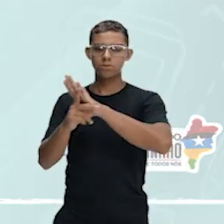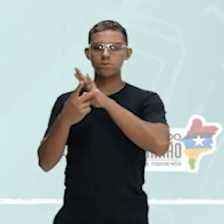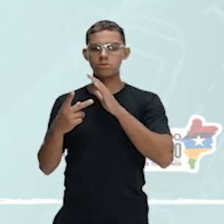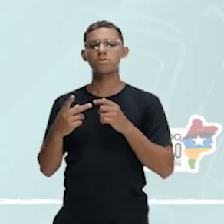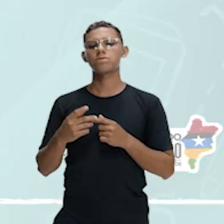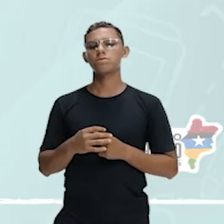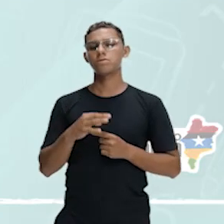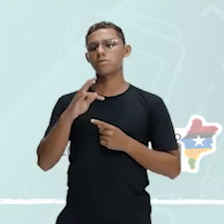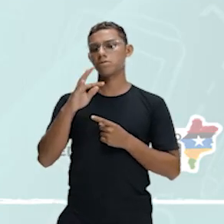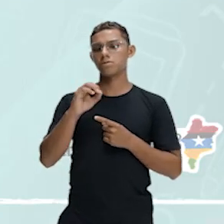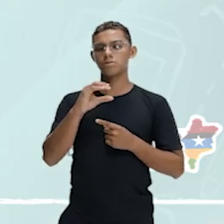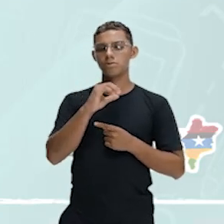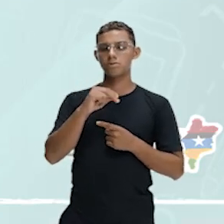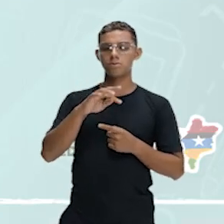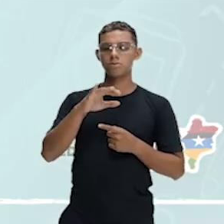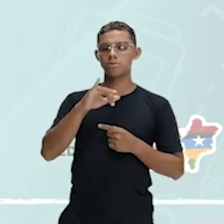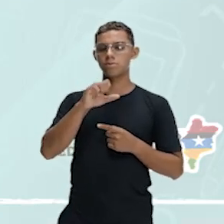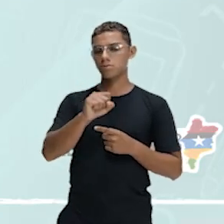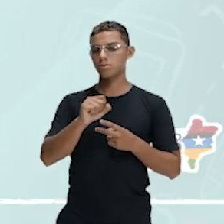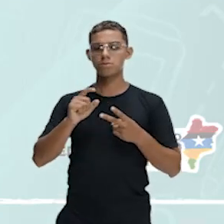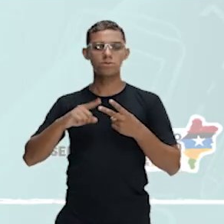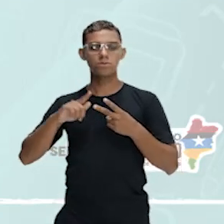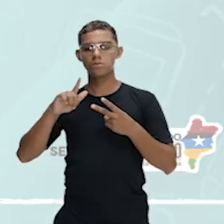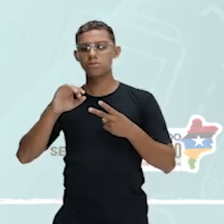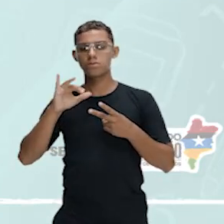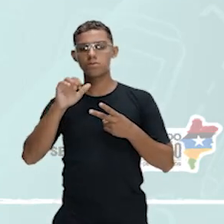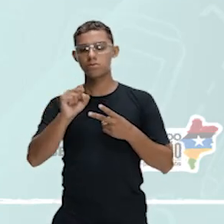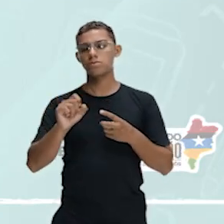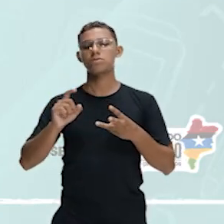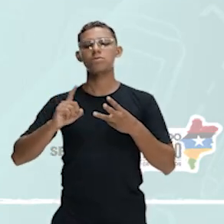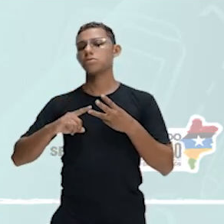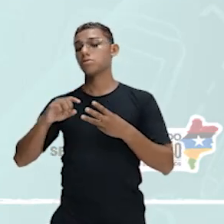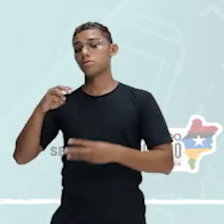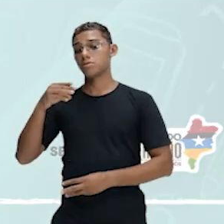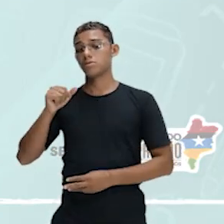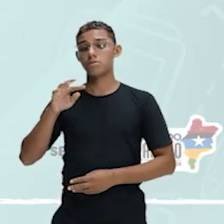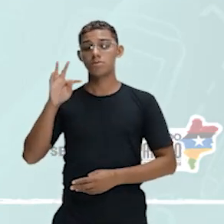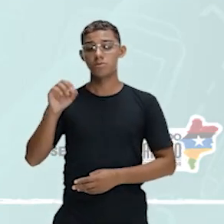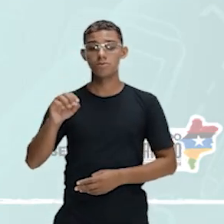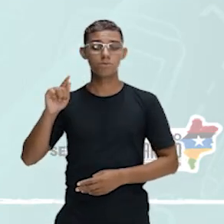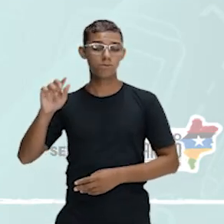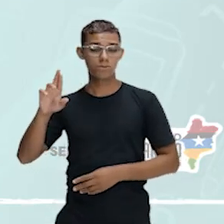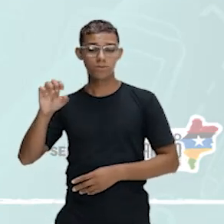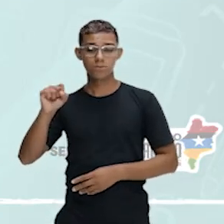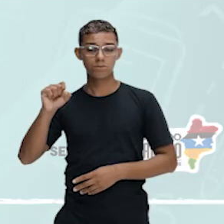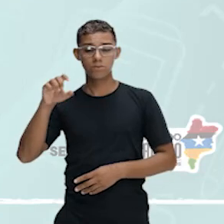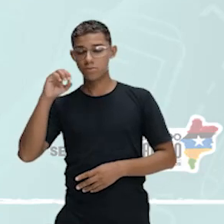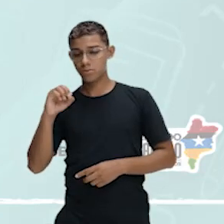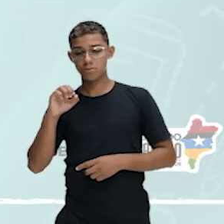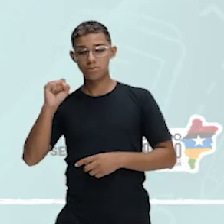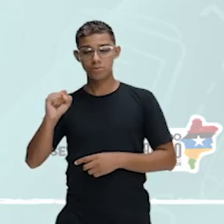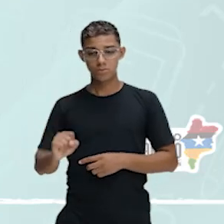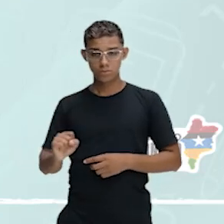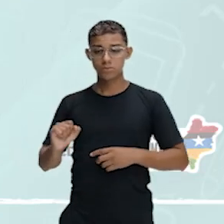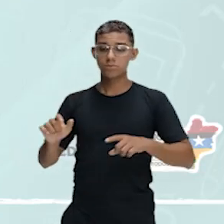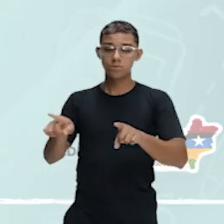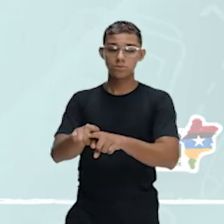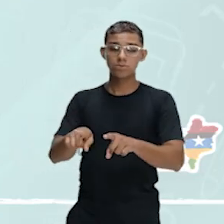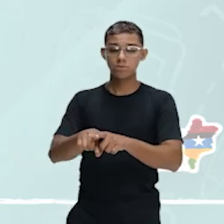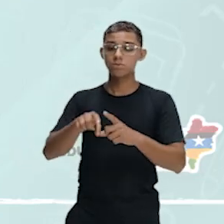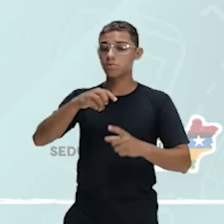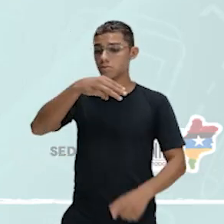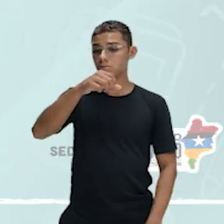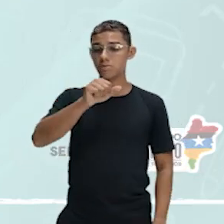no Tocantins, Goiás, Mato Grosso do Sul, Mato Grosso e Minas Gerais. Nós vamos encontrar também